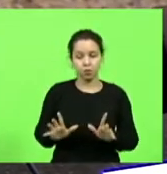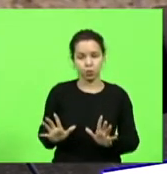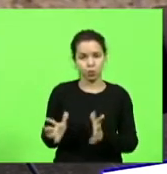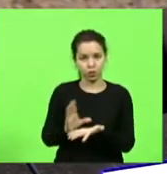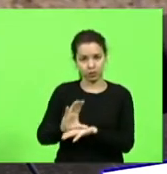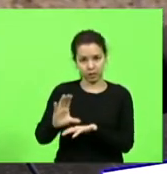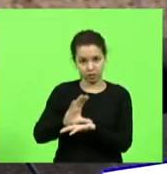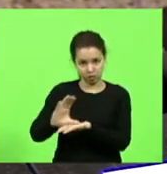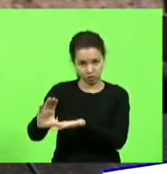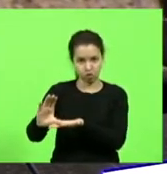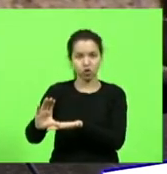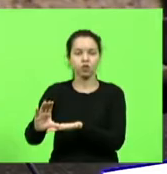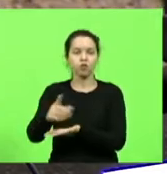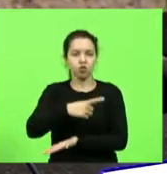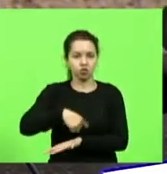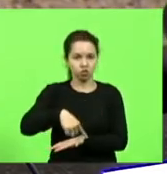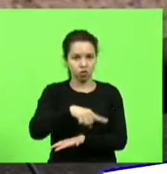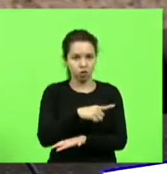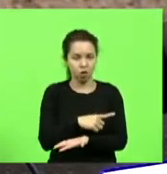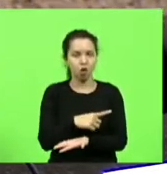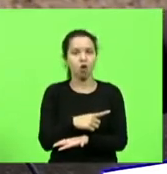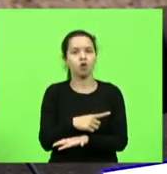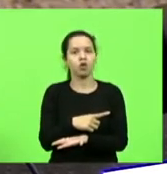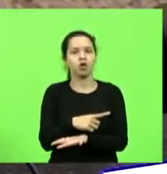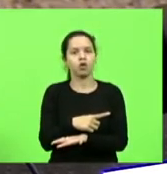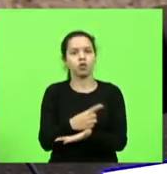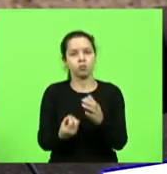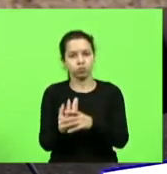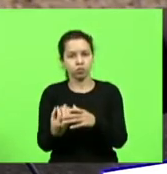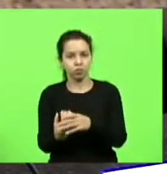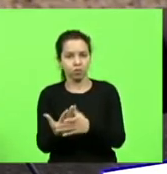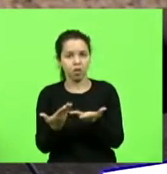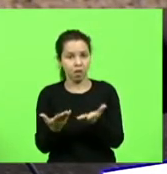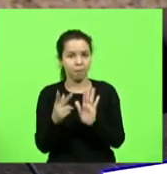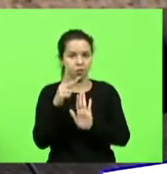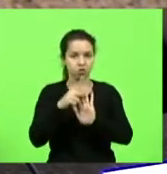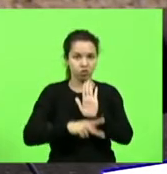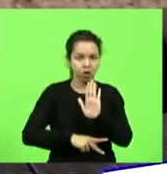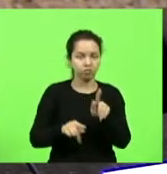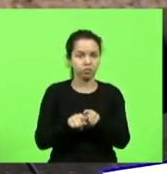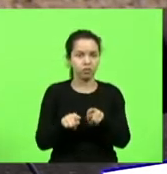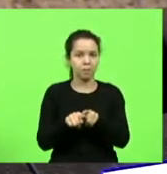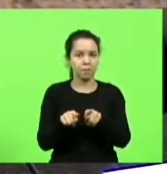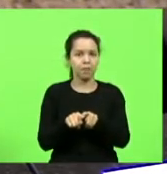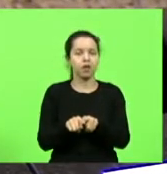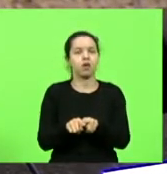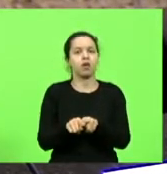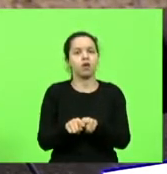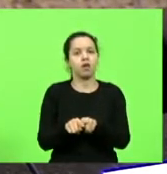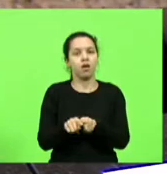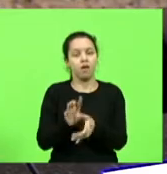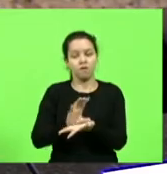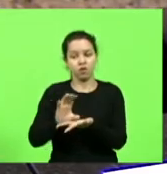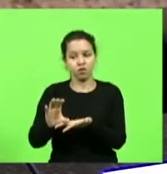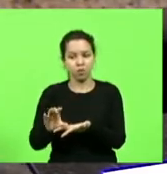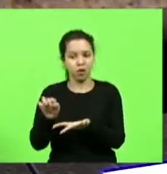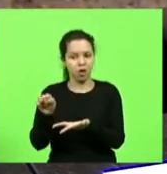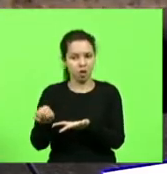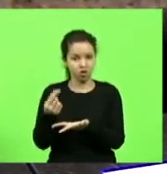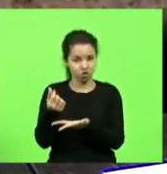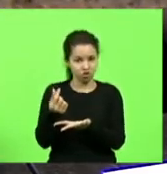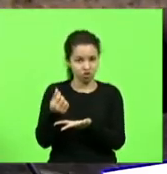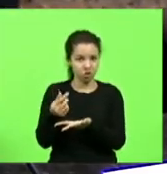através deste projeto, através desse investimento naquilo que não deveria ser investido com dinheiro